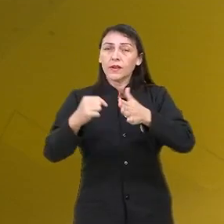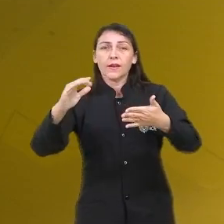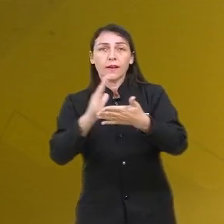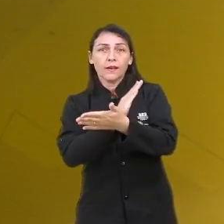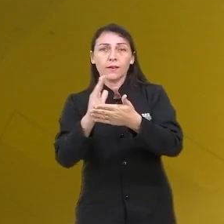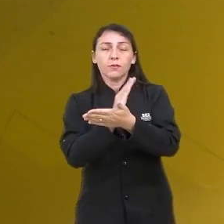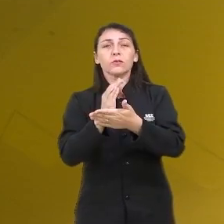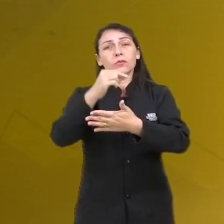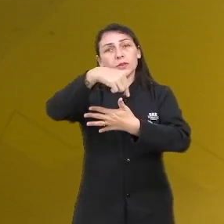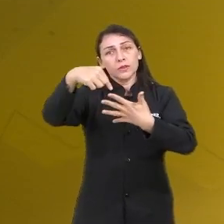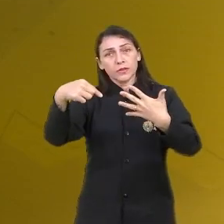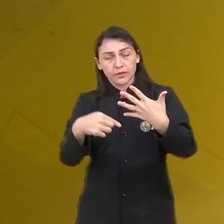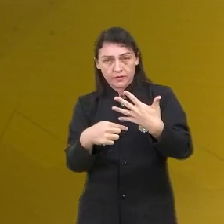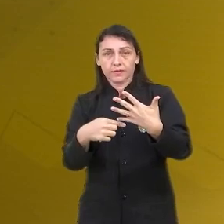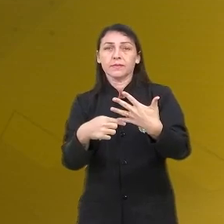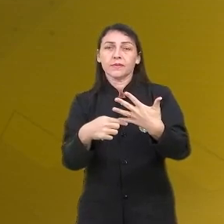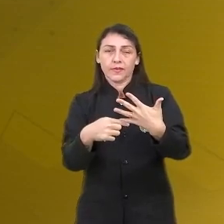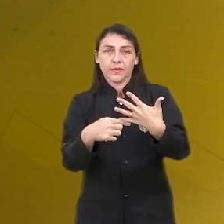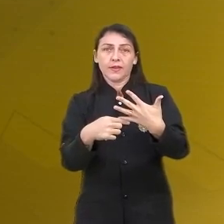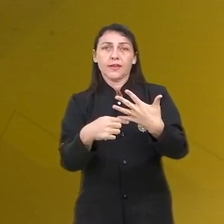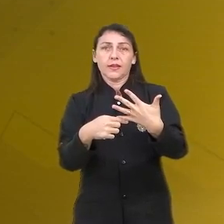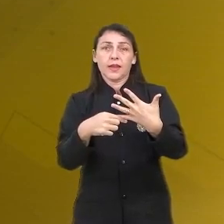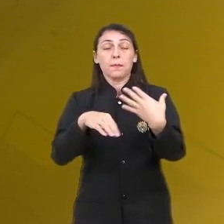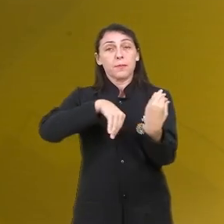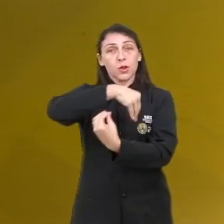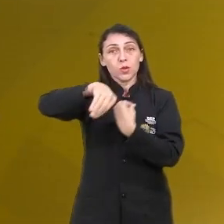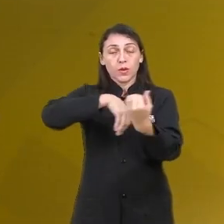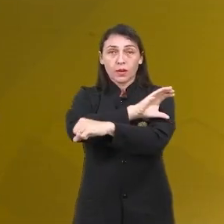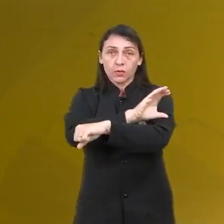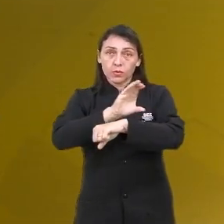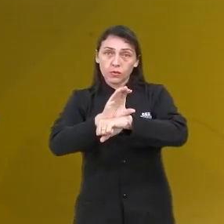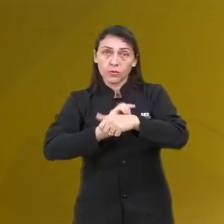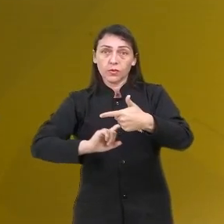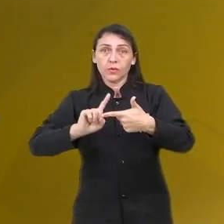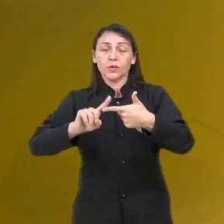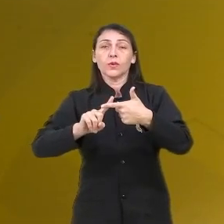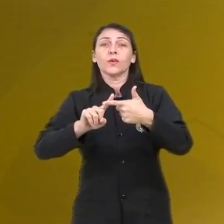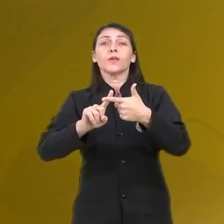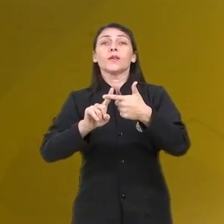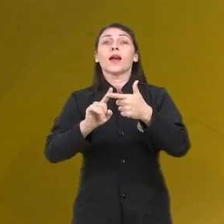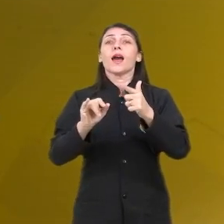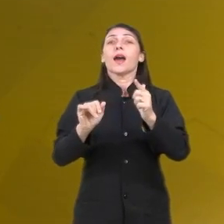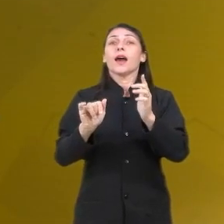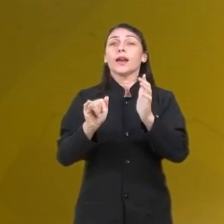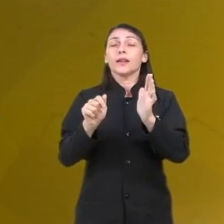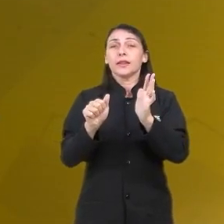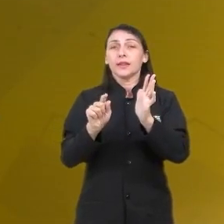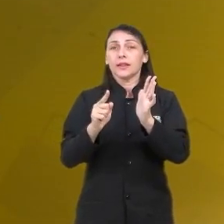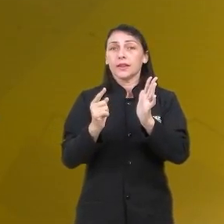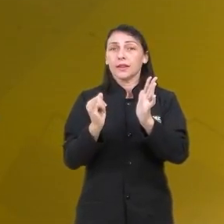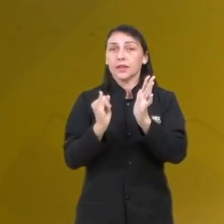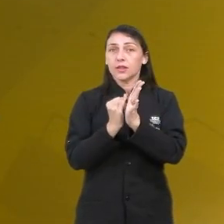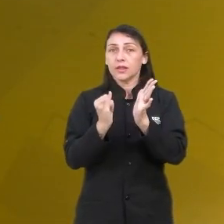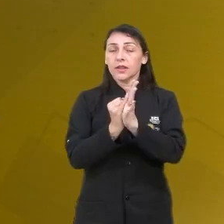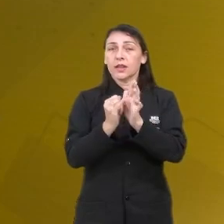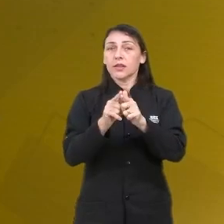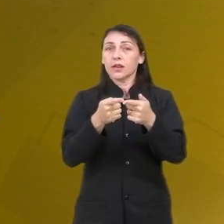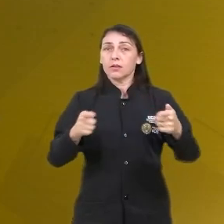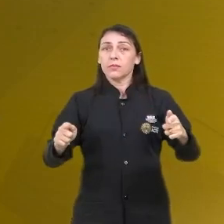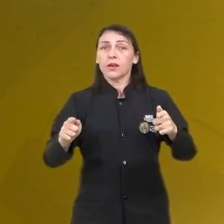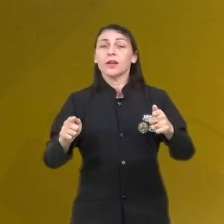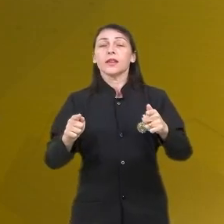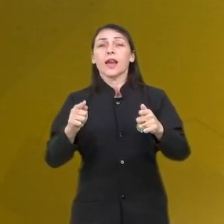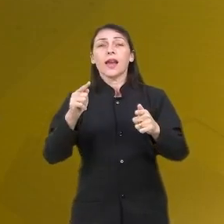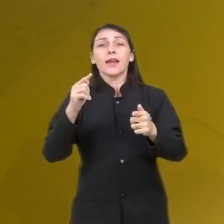desses pontos. Pontos esses que mesclam a cultura, a identidade, a gramática e a interpretação